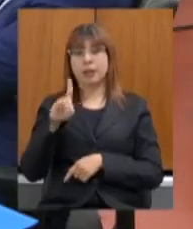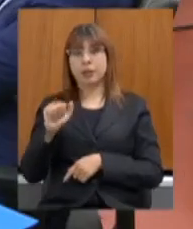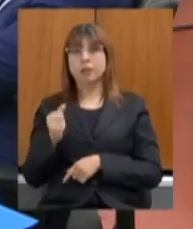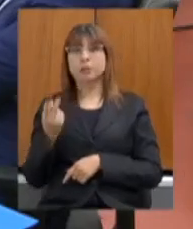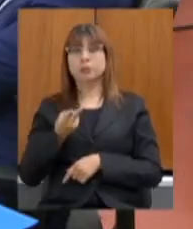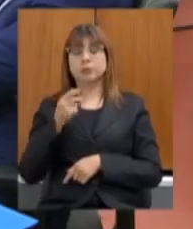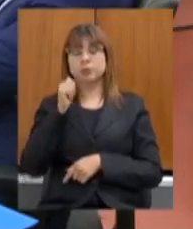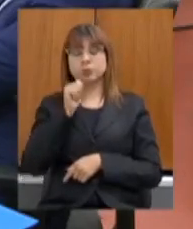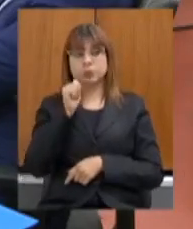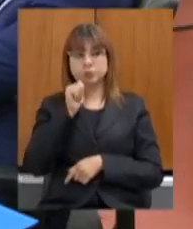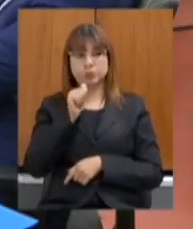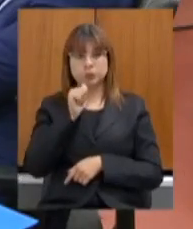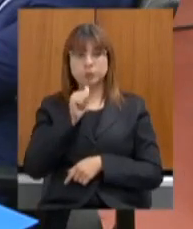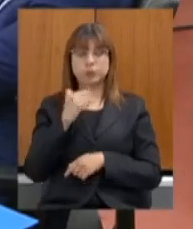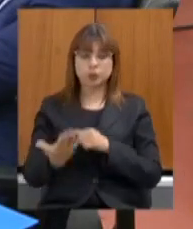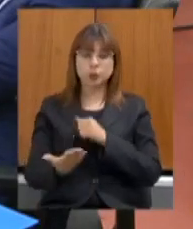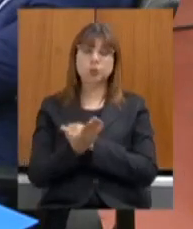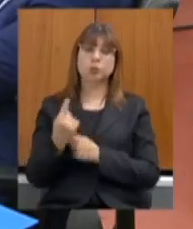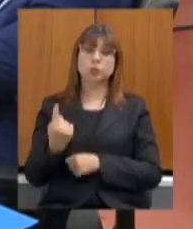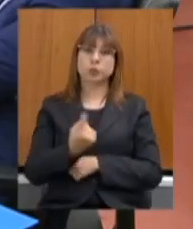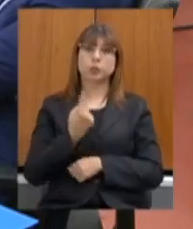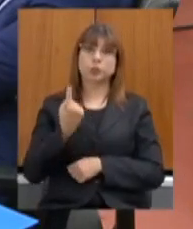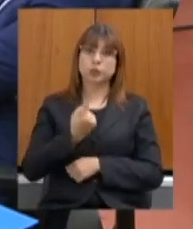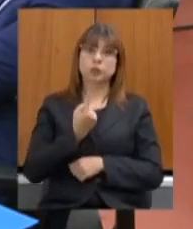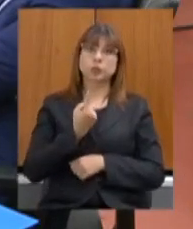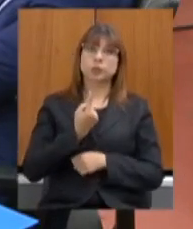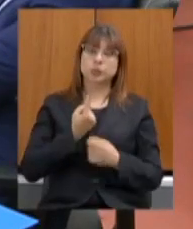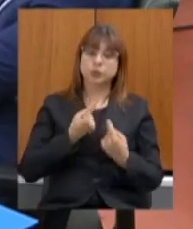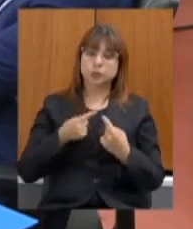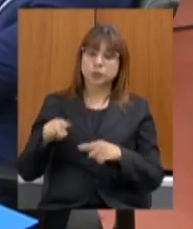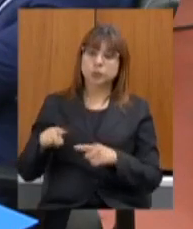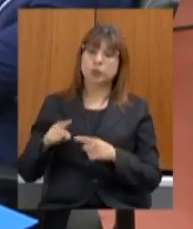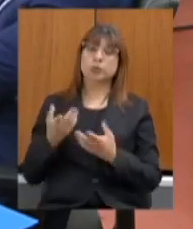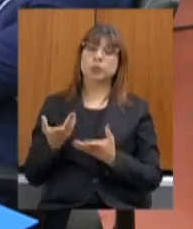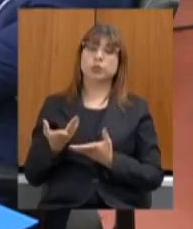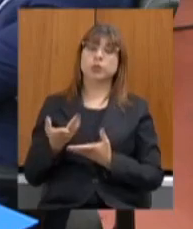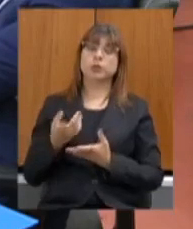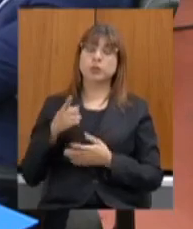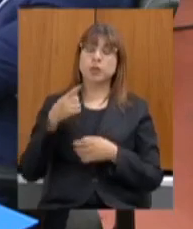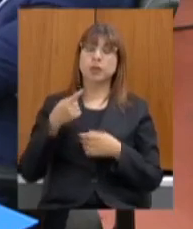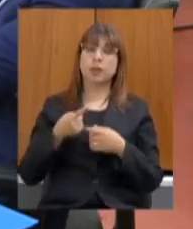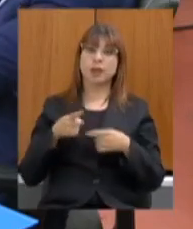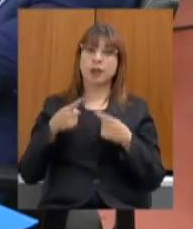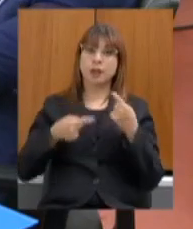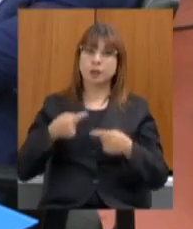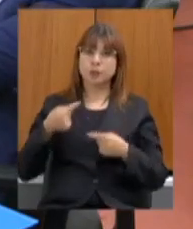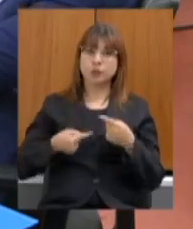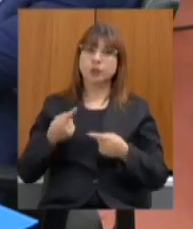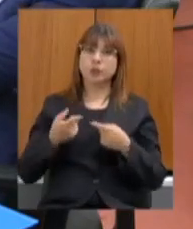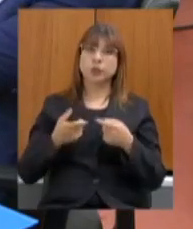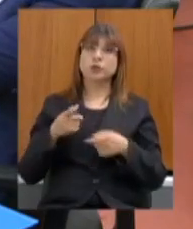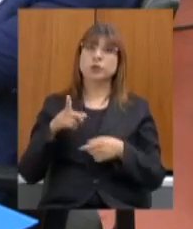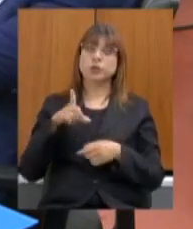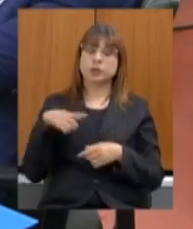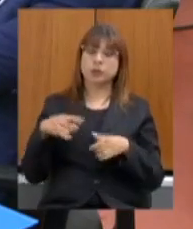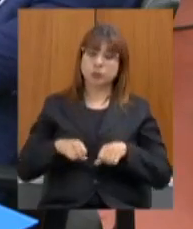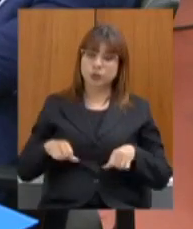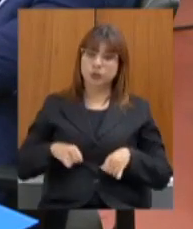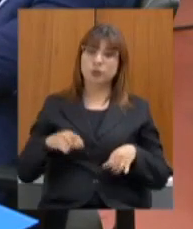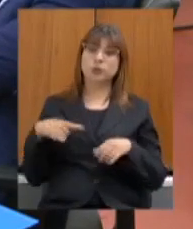Mulheres que muito nos ajudam ao enfrentamento da violência política de gênero que nós enfrentamos quando estamos nos espaços da política.